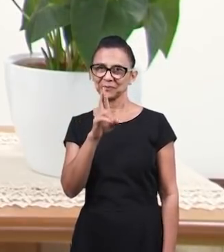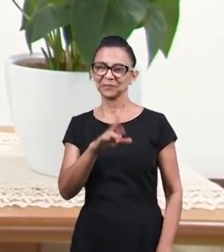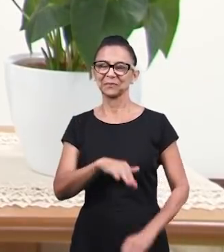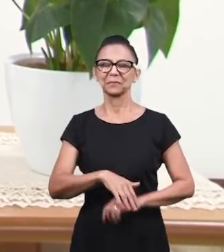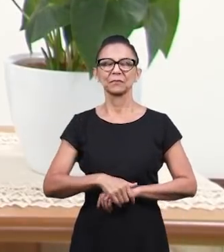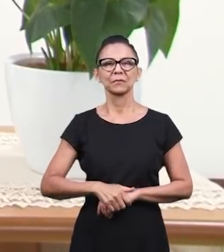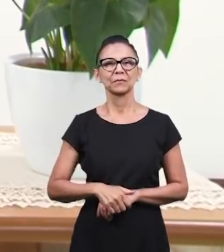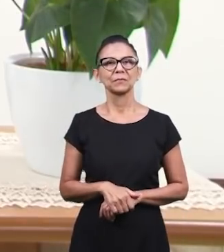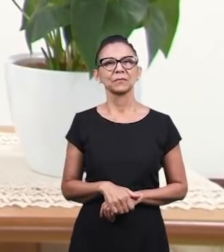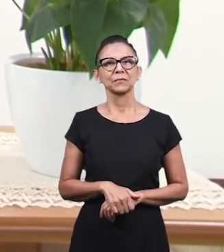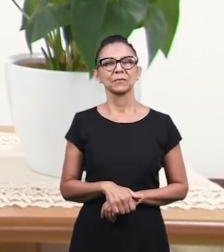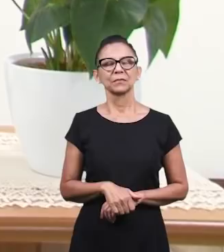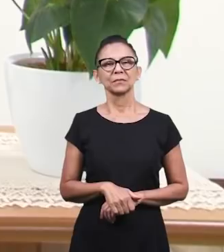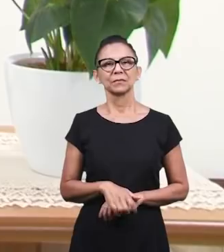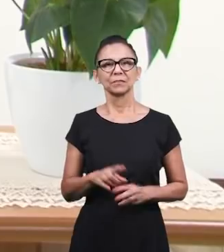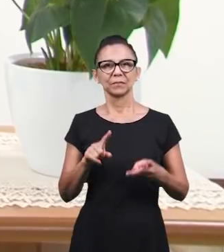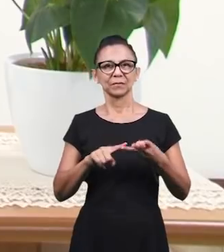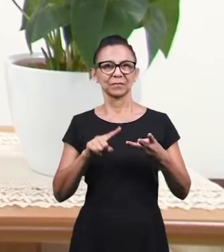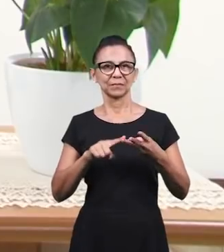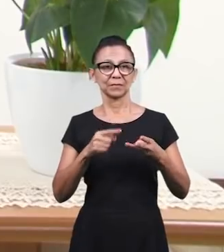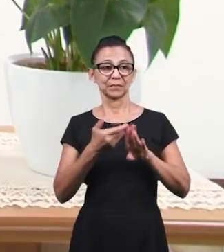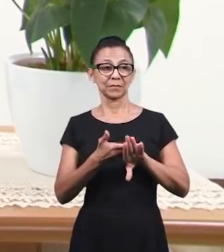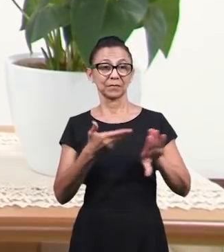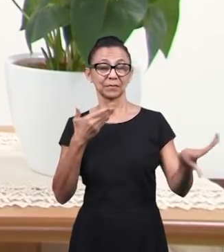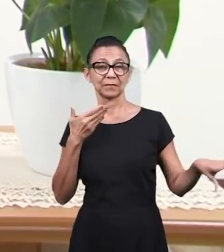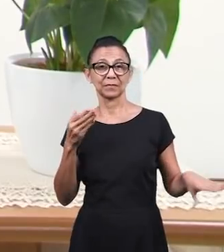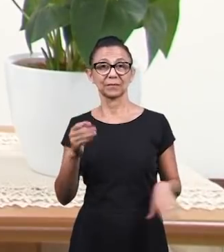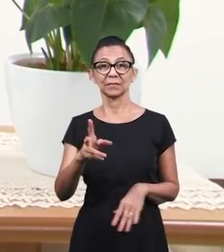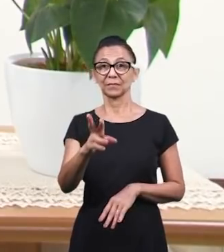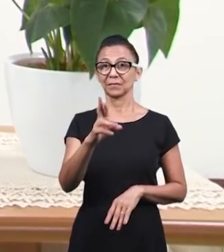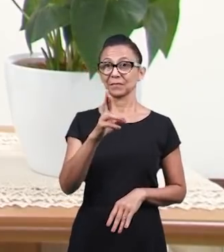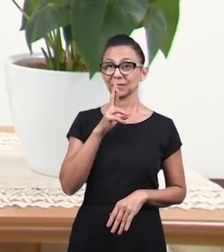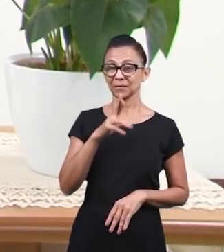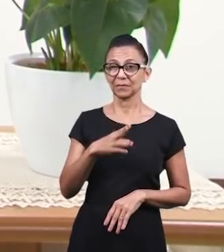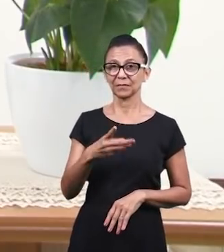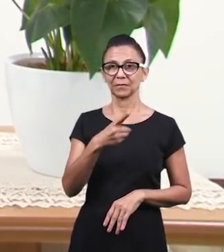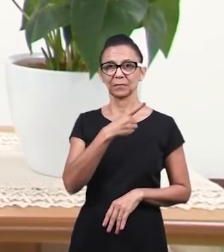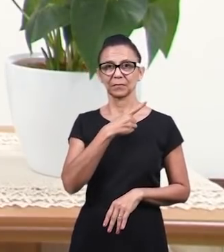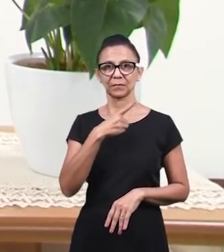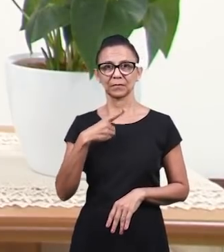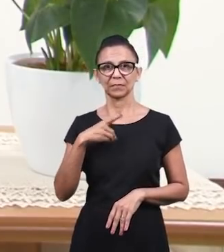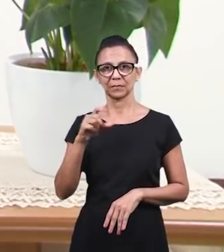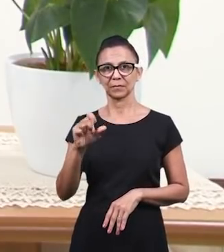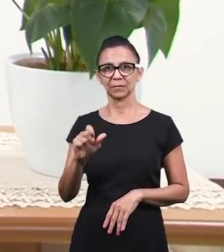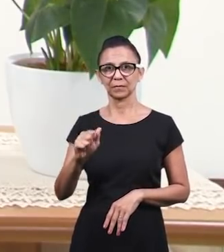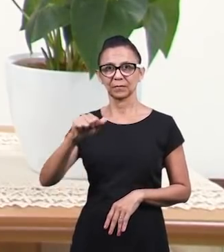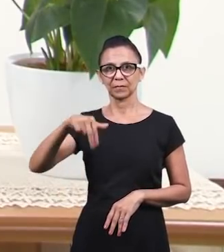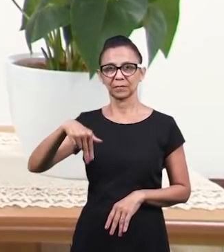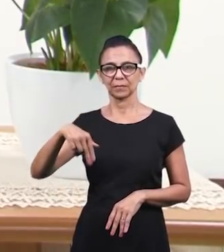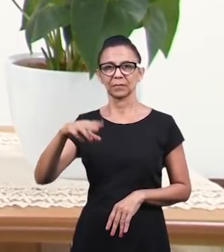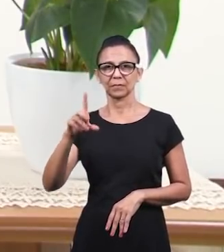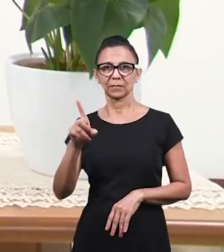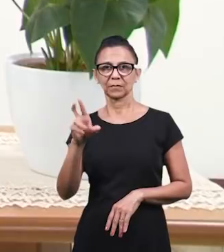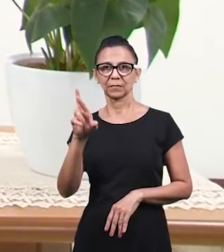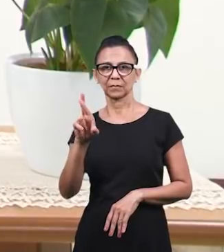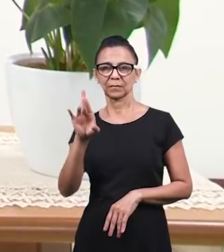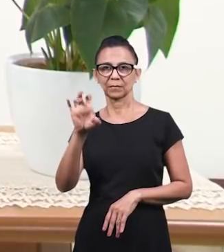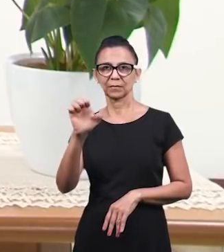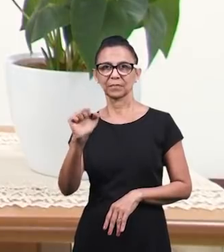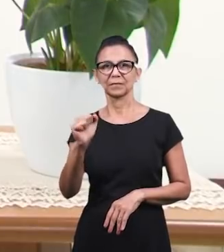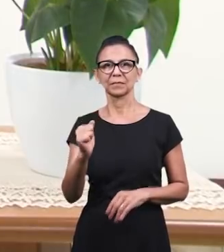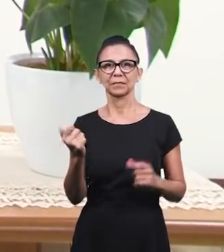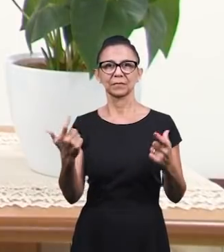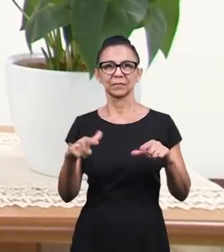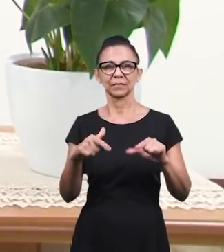Carlos Costa. E quanto à santificação, quem vai responder é o diácono André Felipe de Oliveira, de